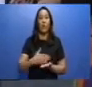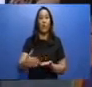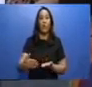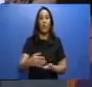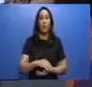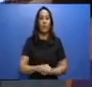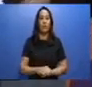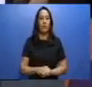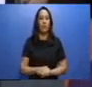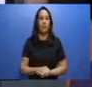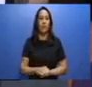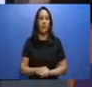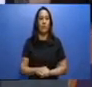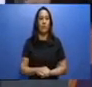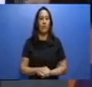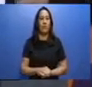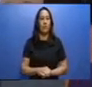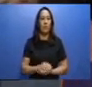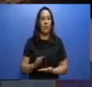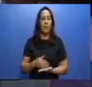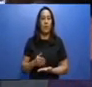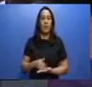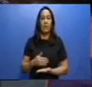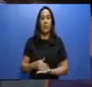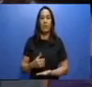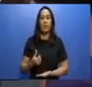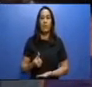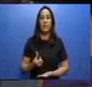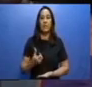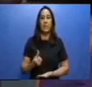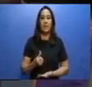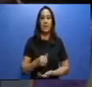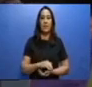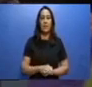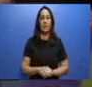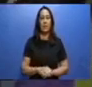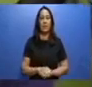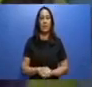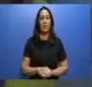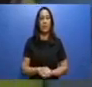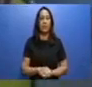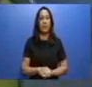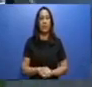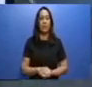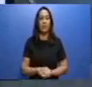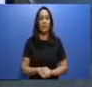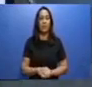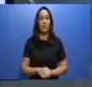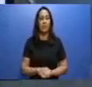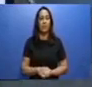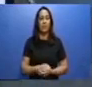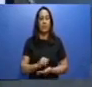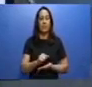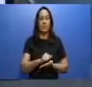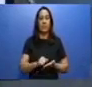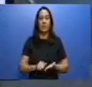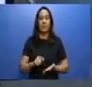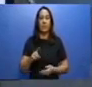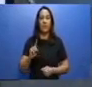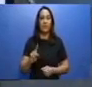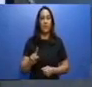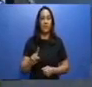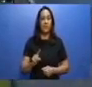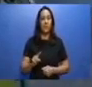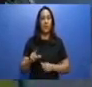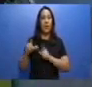Continuando. Página 66. Olha que lindo, gente. Número 1. A figura